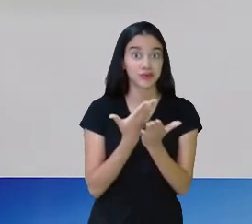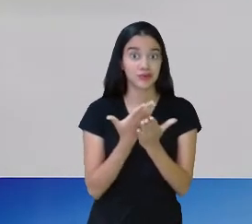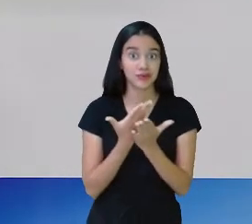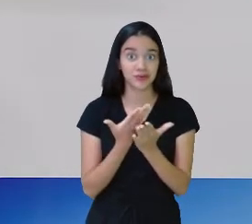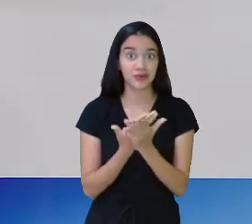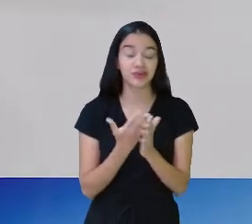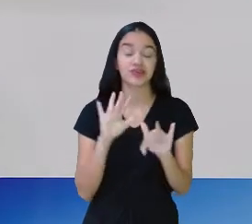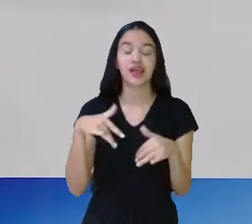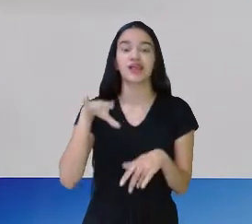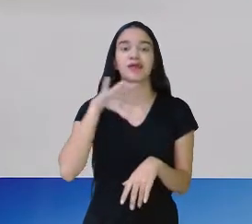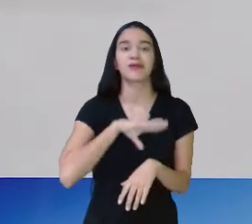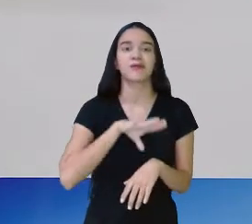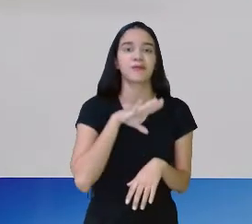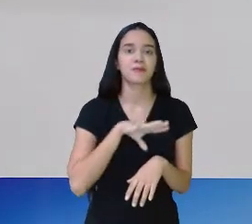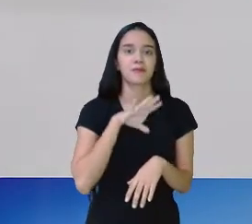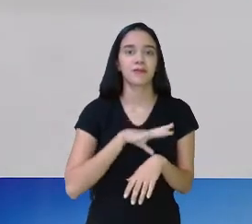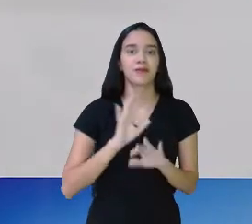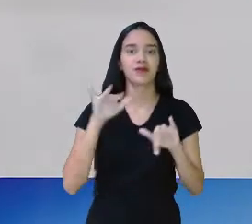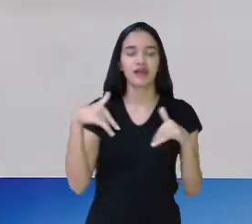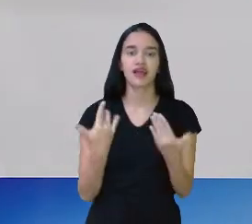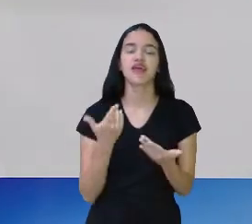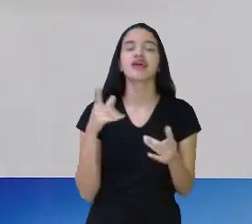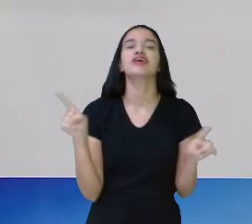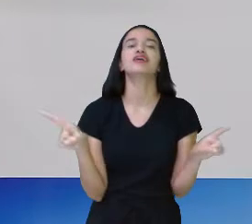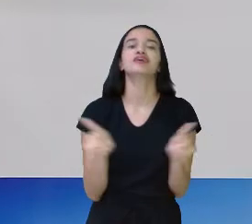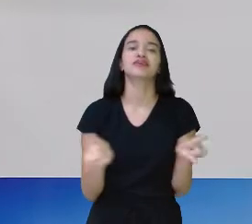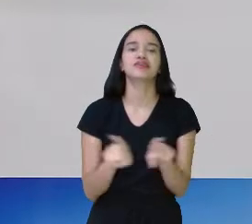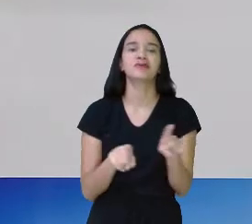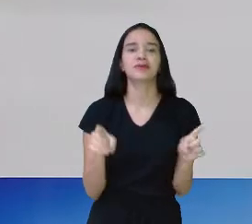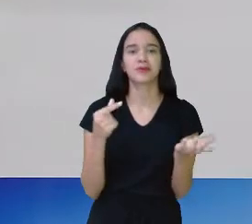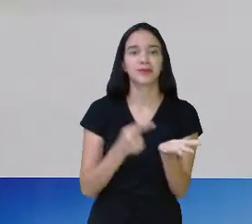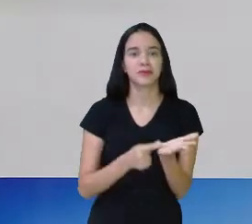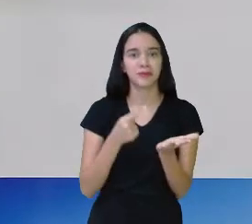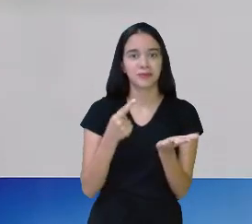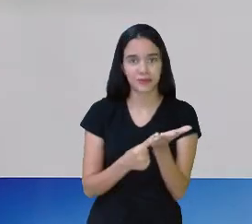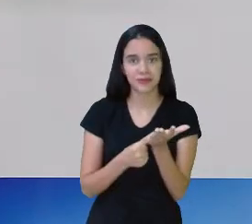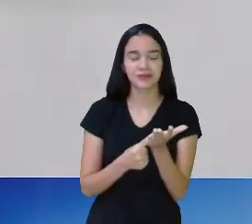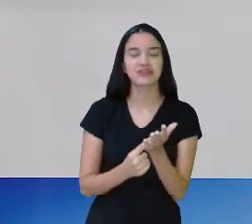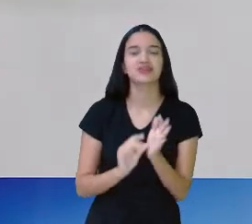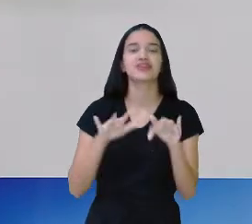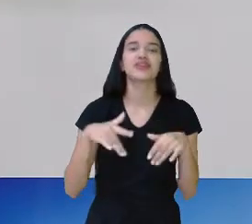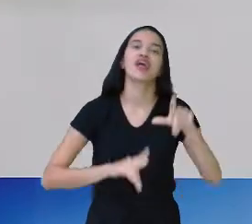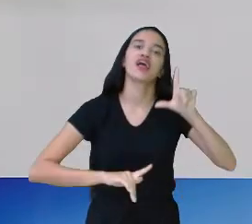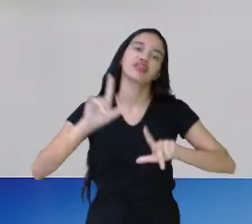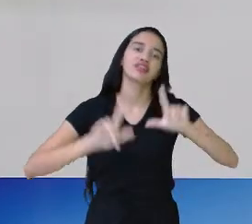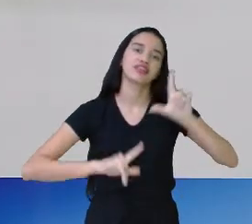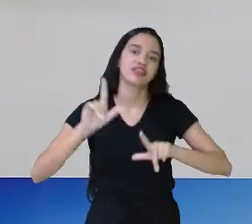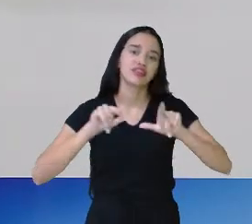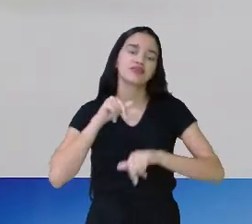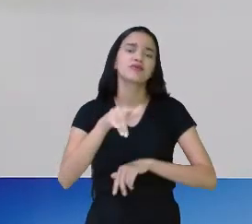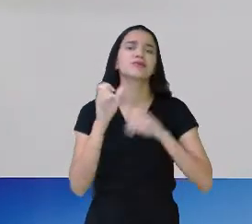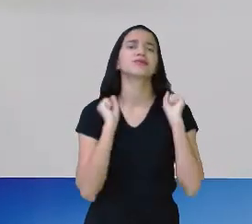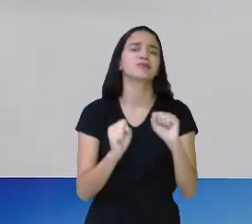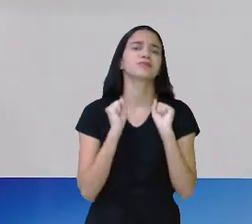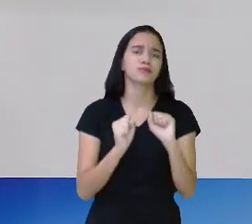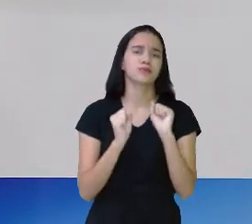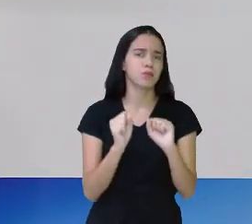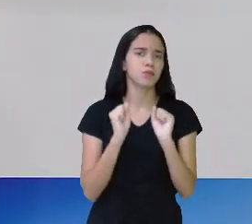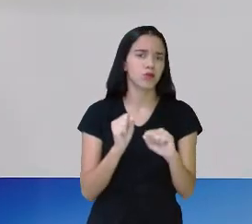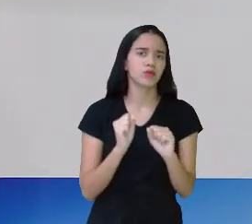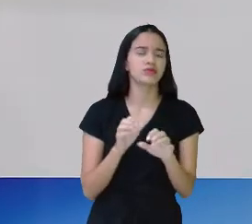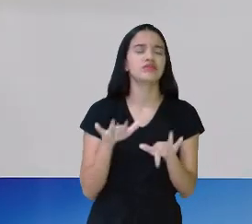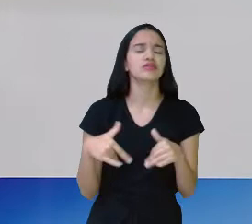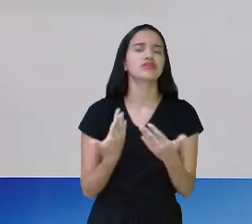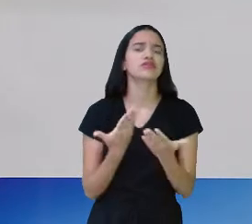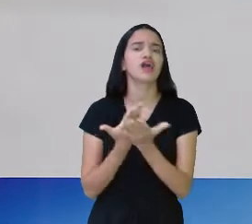de língua portuguesa. Além do aplicativo da TV, você também pode acompanhar as aulas